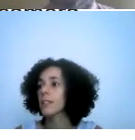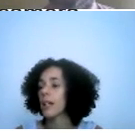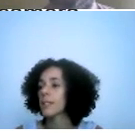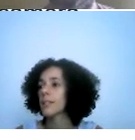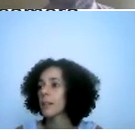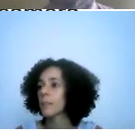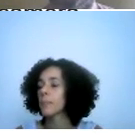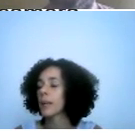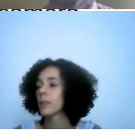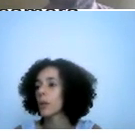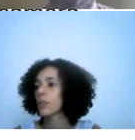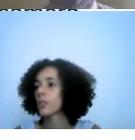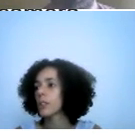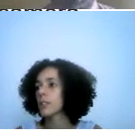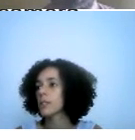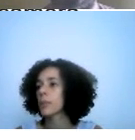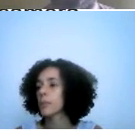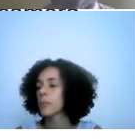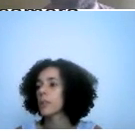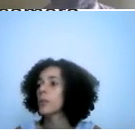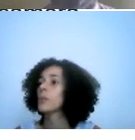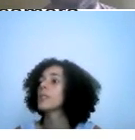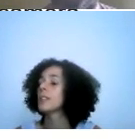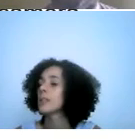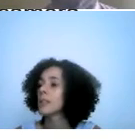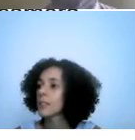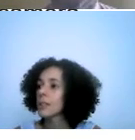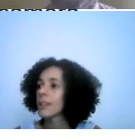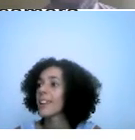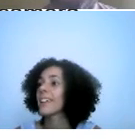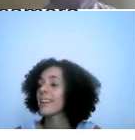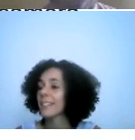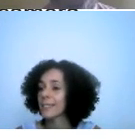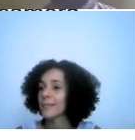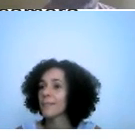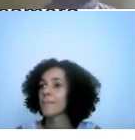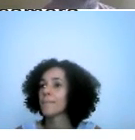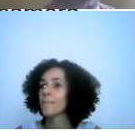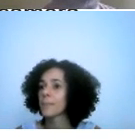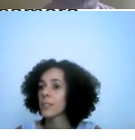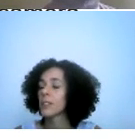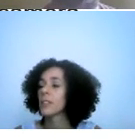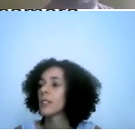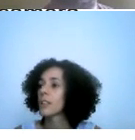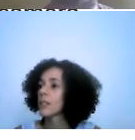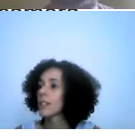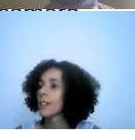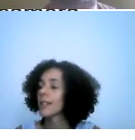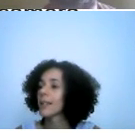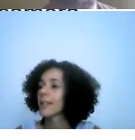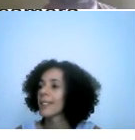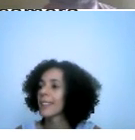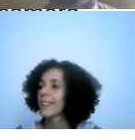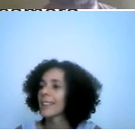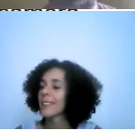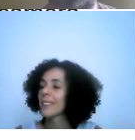várias cidades, né? Aqui no Nordeste. Unir, né? Agora que é uma praga, né? E todo mundo acha lindo, bota na frente de casa,